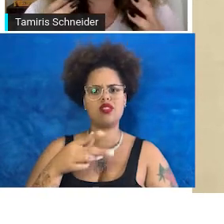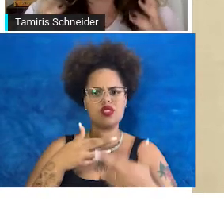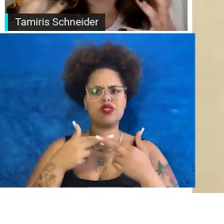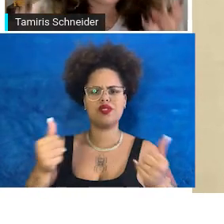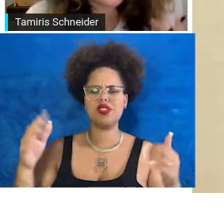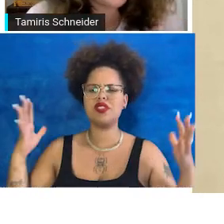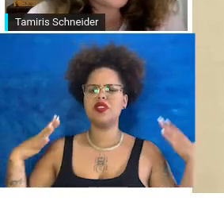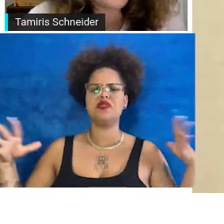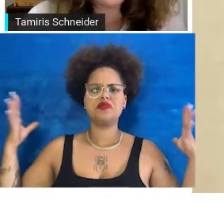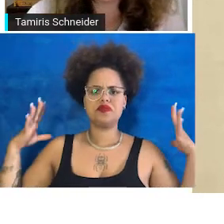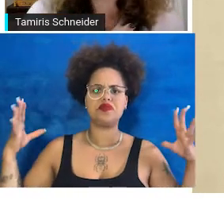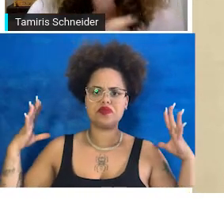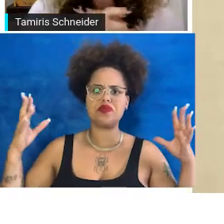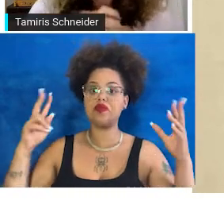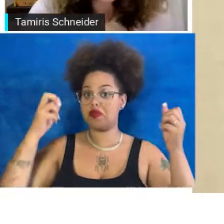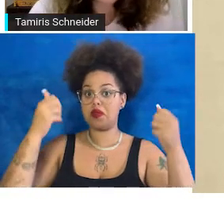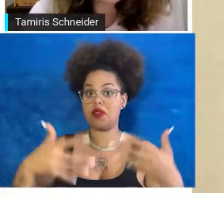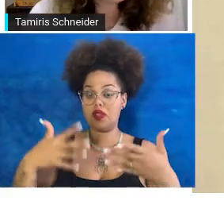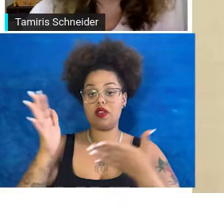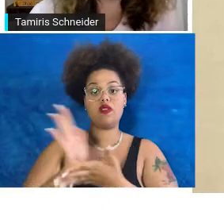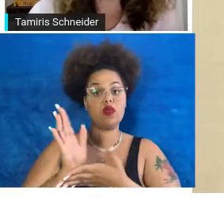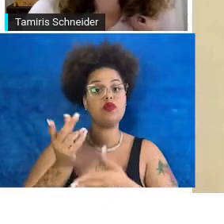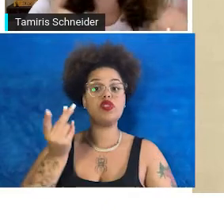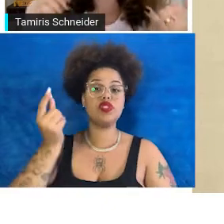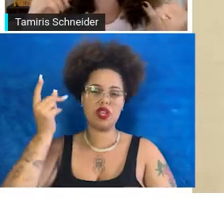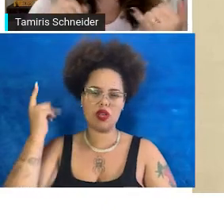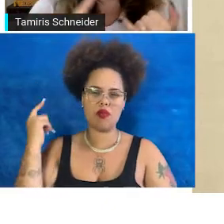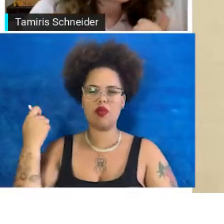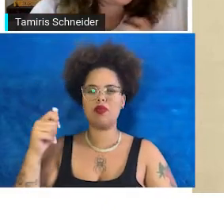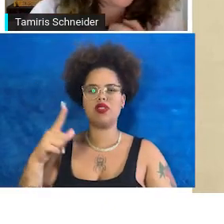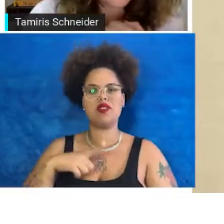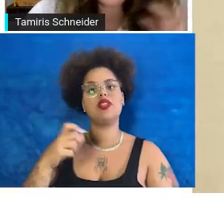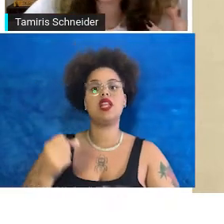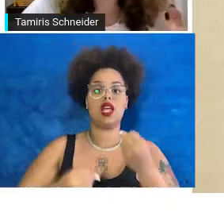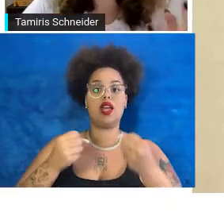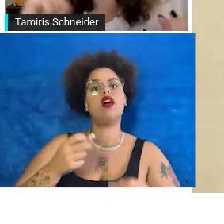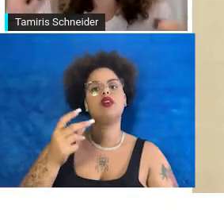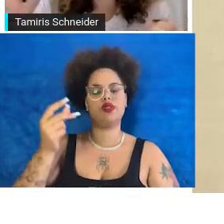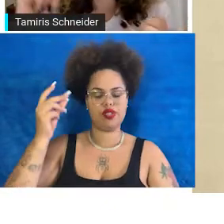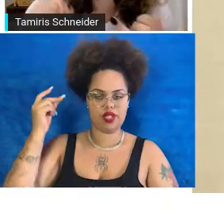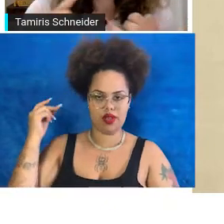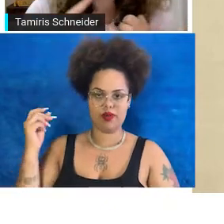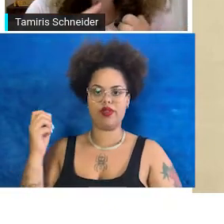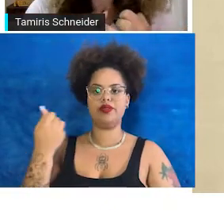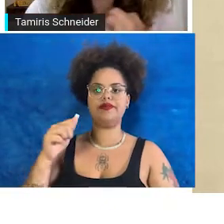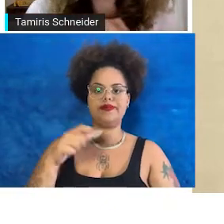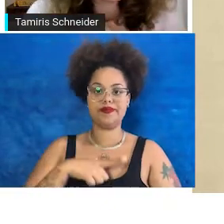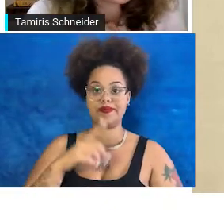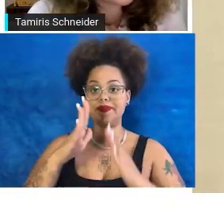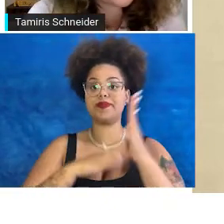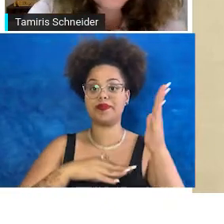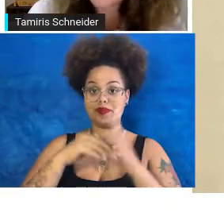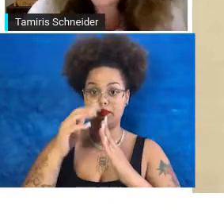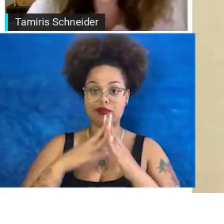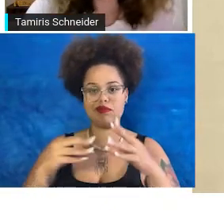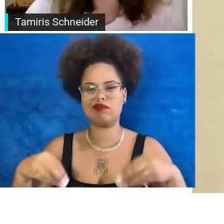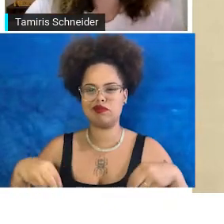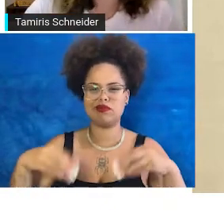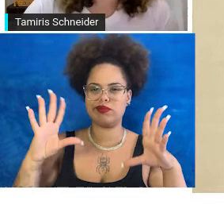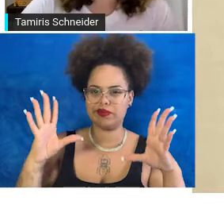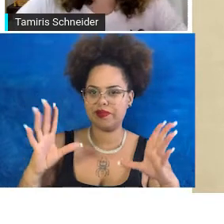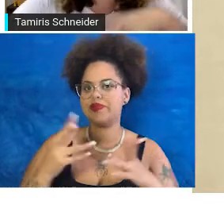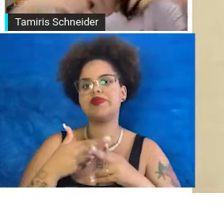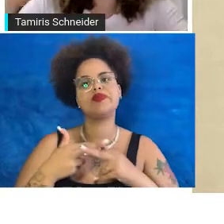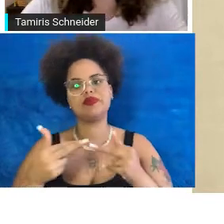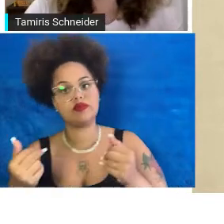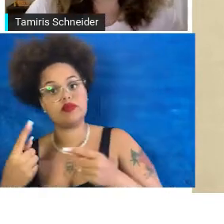O cenário conta a história. Era um filme de época, então precisava ter carro de época, precisava ter uma pintura desgastada nas coisas,